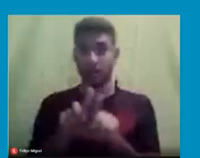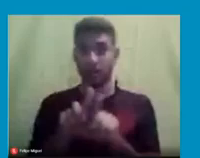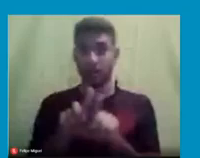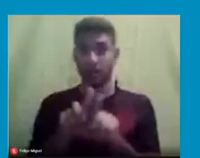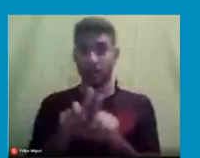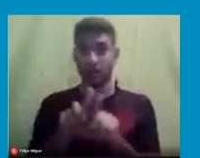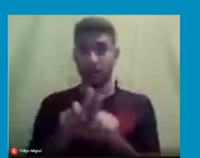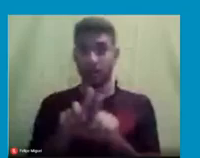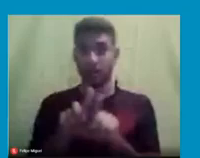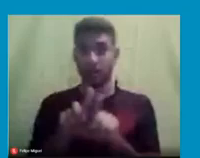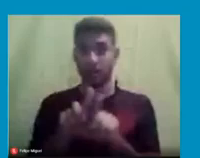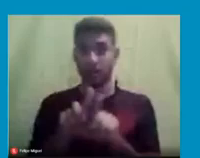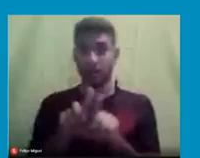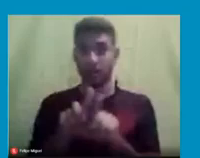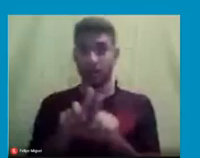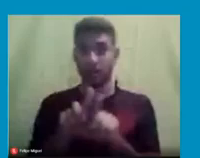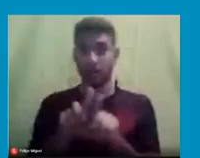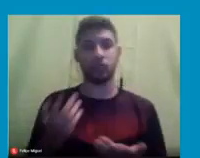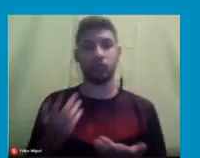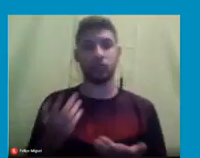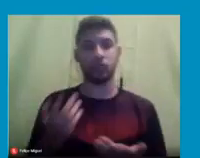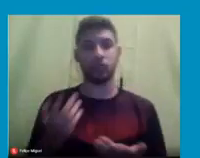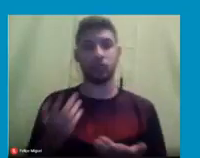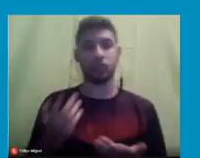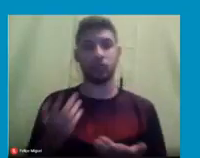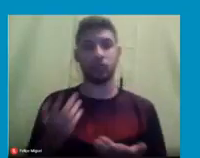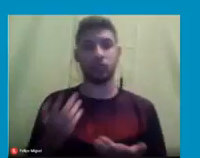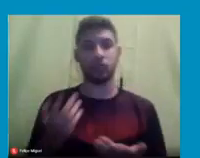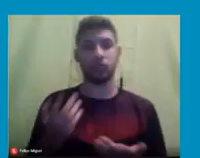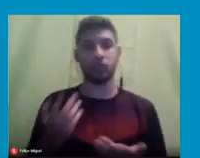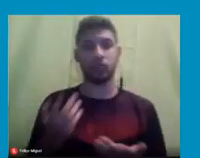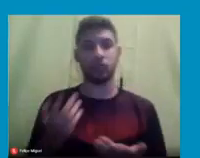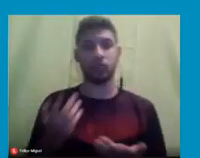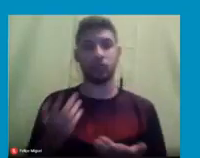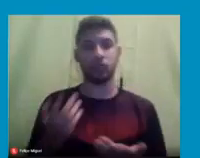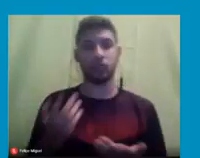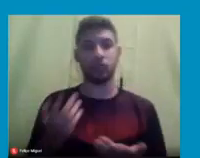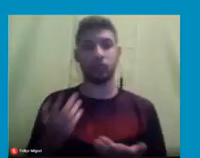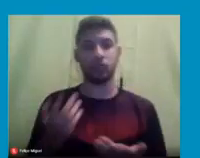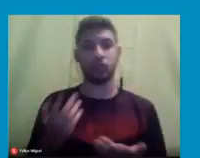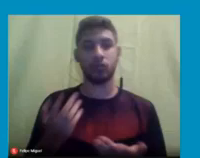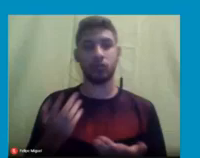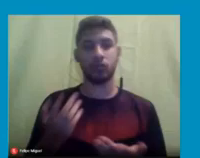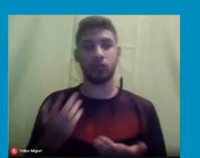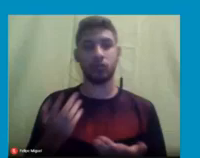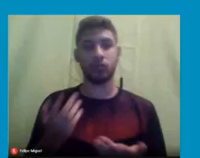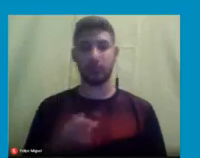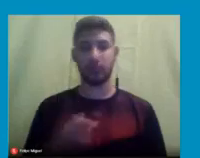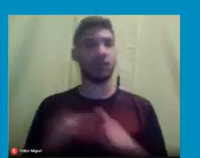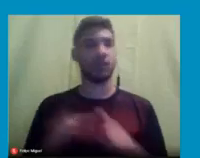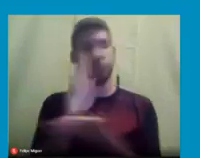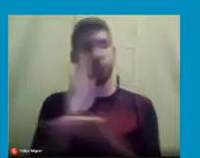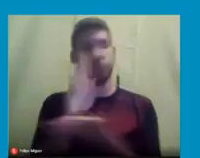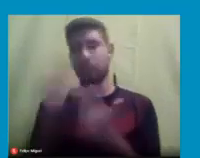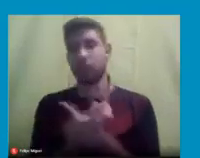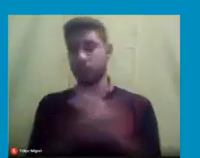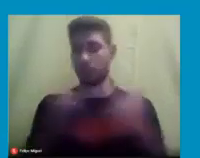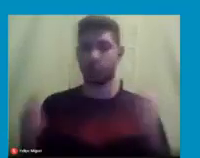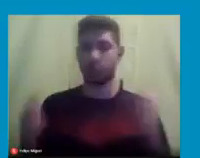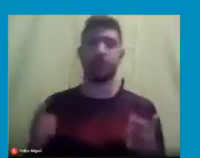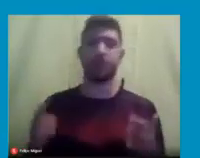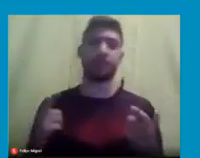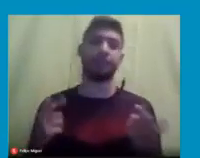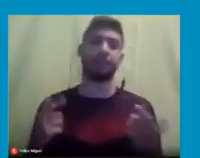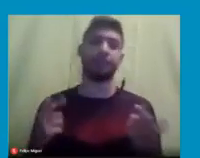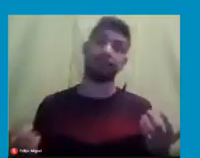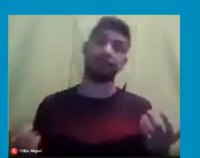do estudo, estudando no colégio público, que é proposital essa coisa com o colégio público, né? Fora das universidades. Então, assim, a